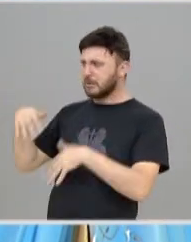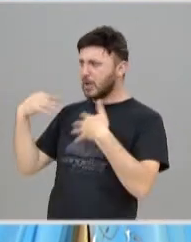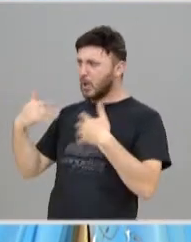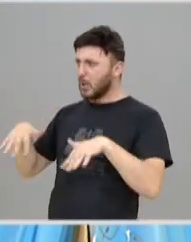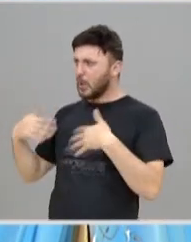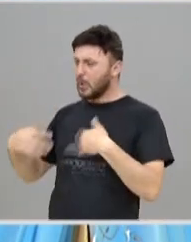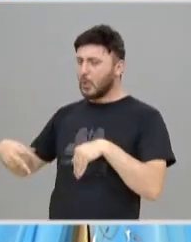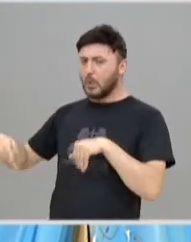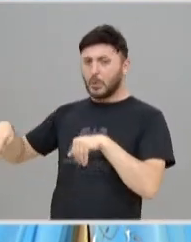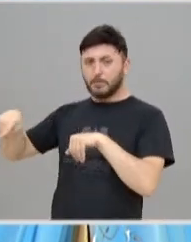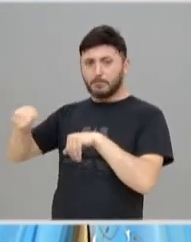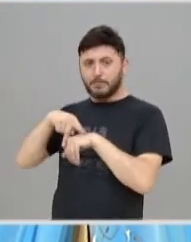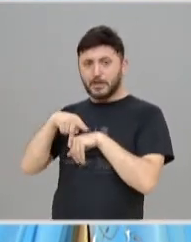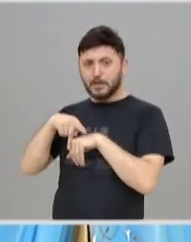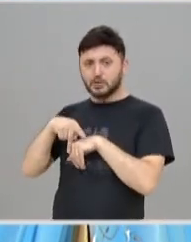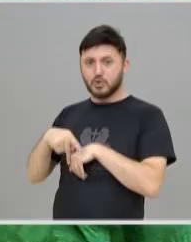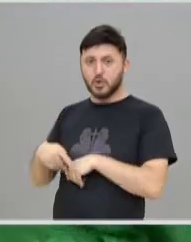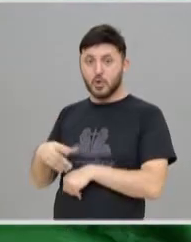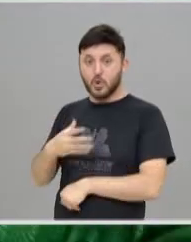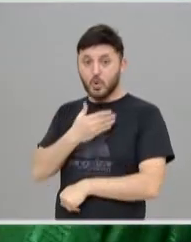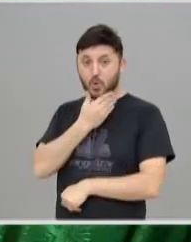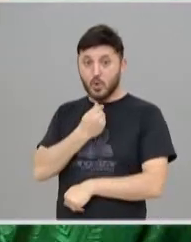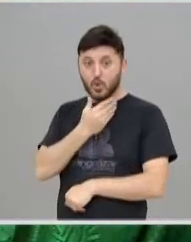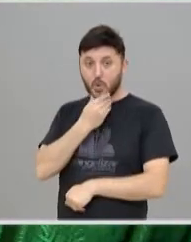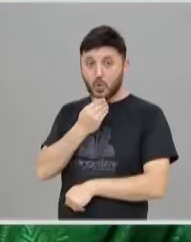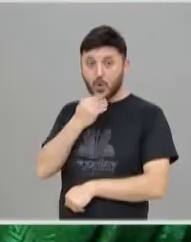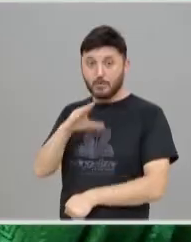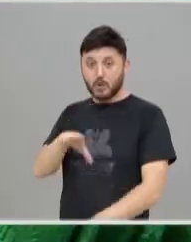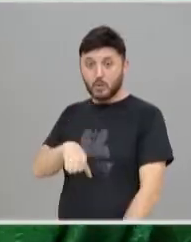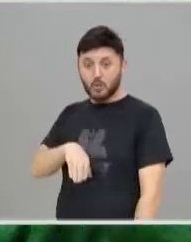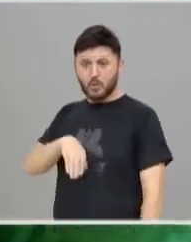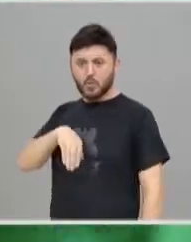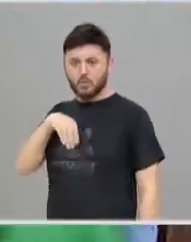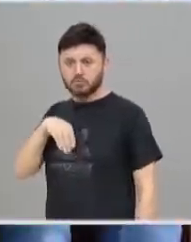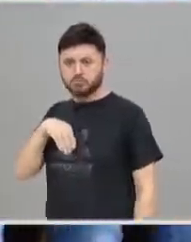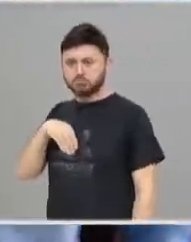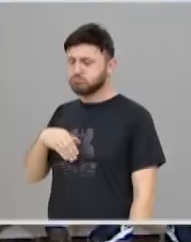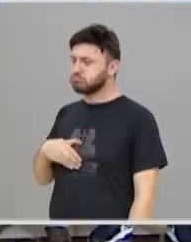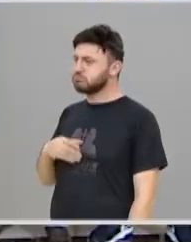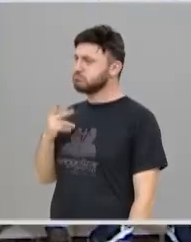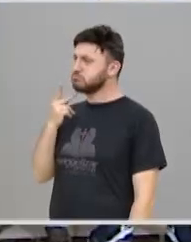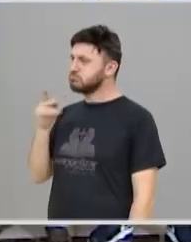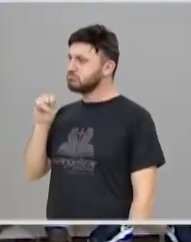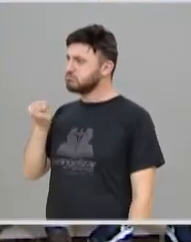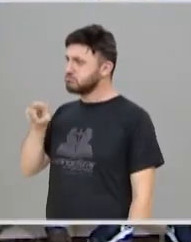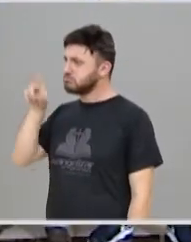Pedro foi o homem que disse: se és tu,